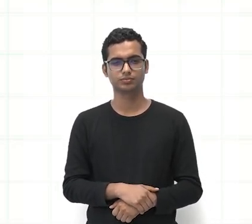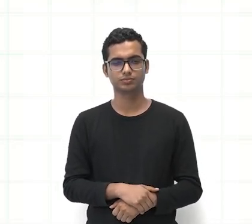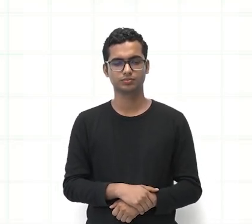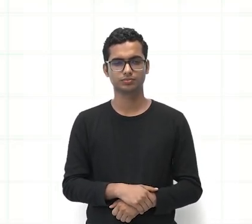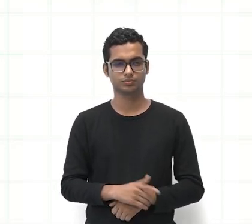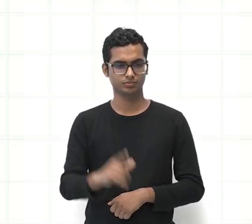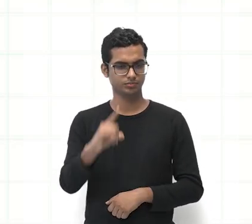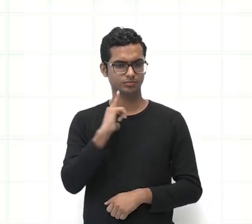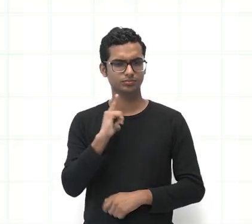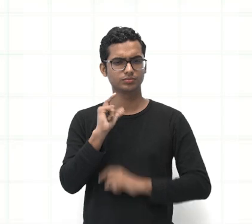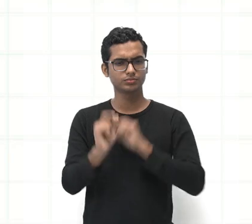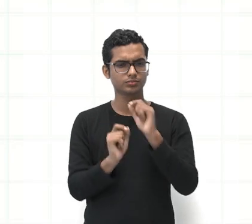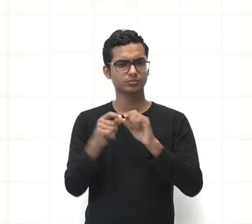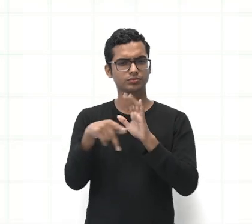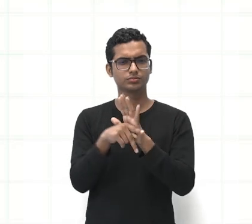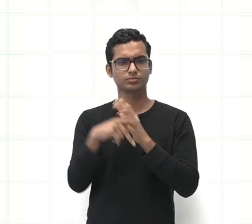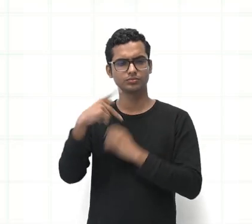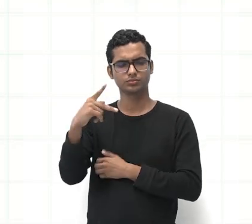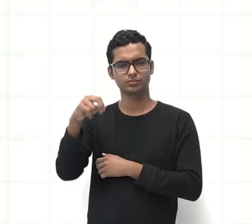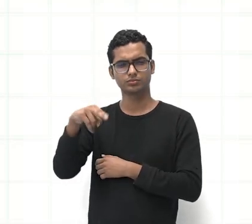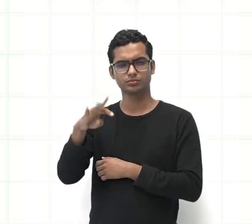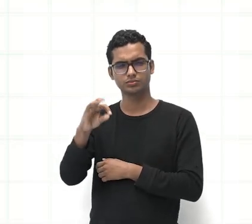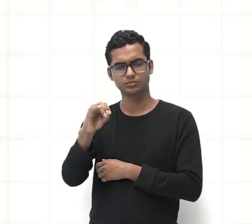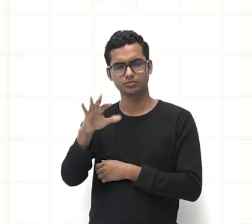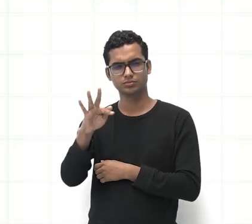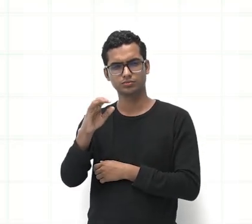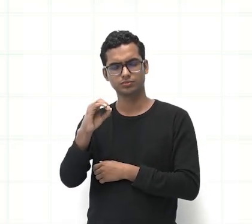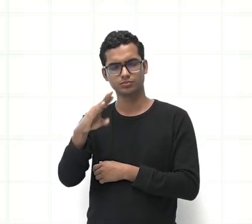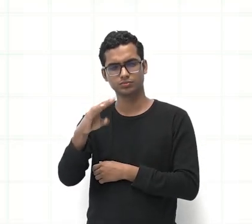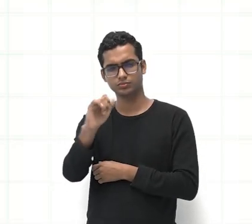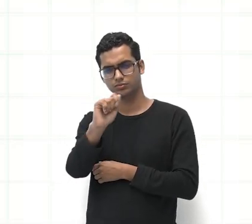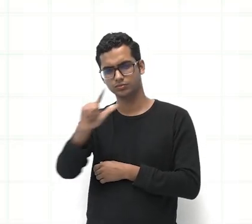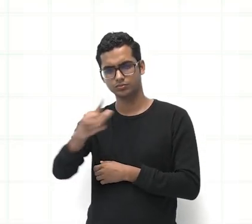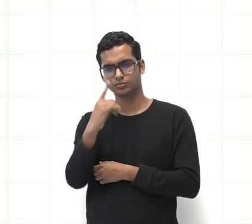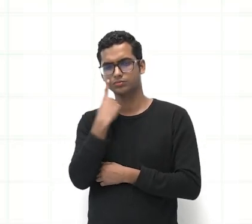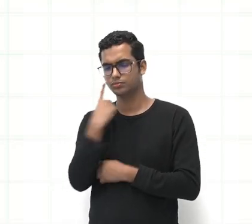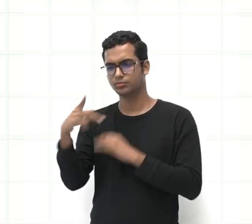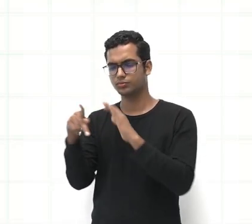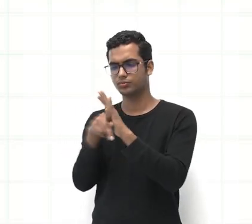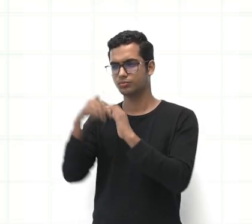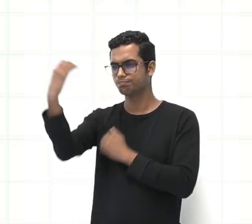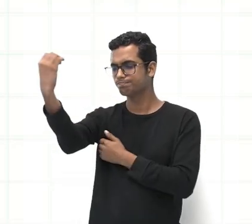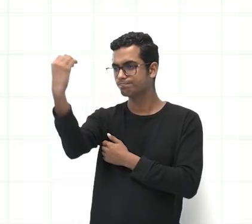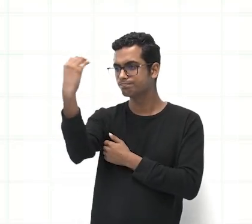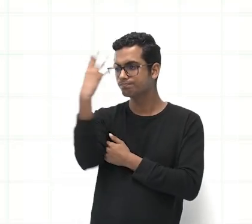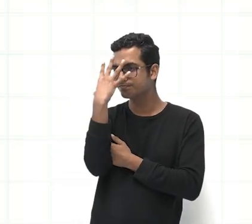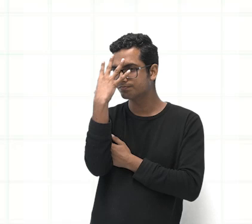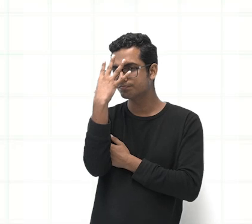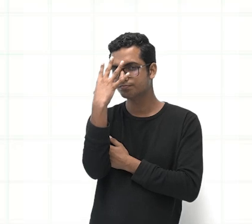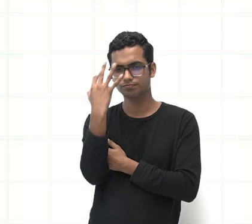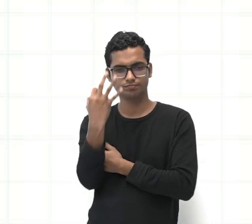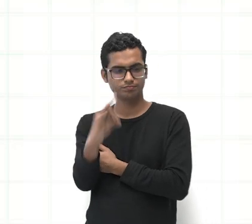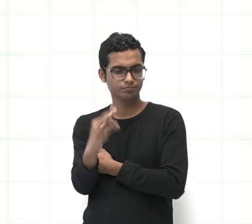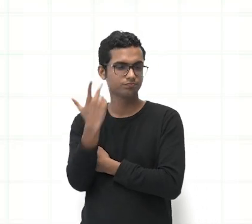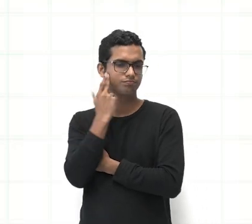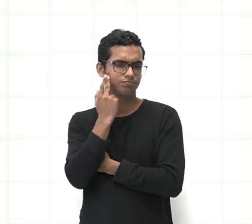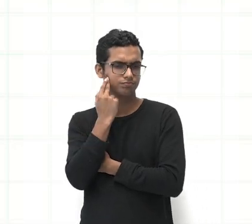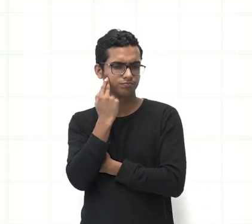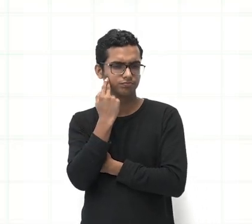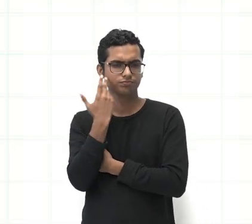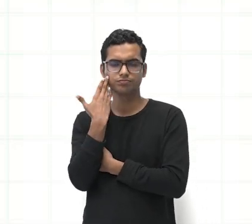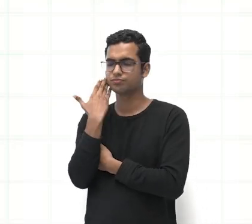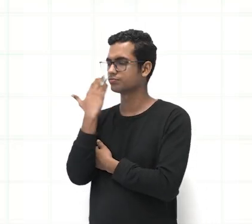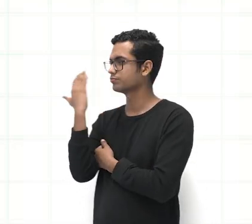vão receber as informações dessa luz, da luz que está entrando aqui pelos olhos, tá? Um olho